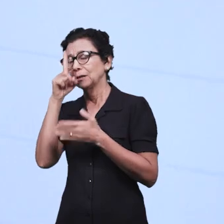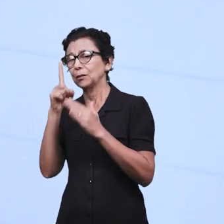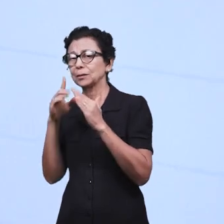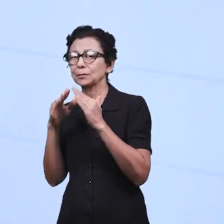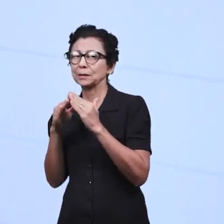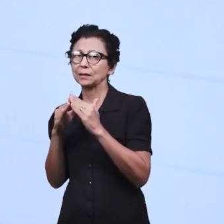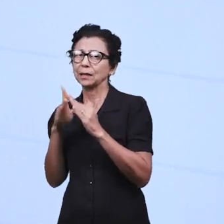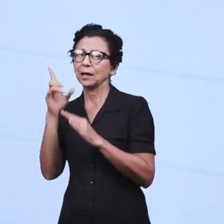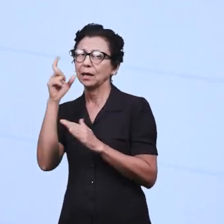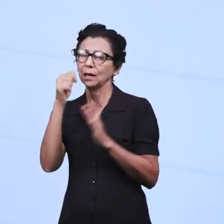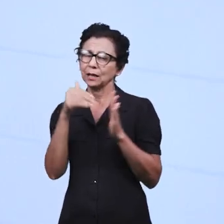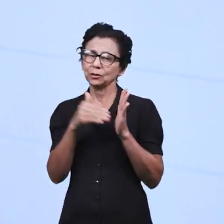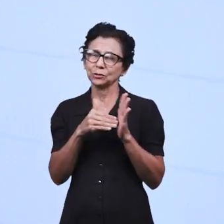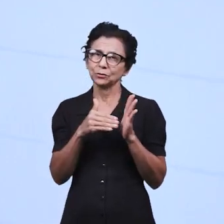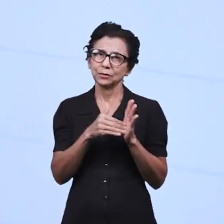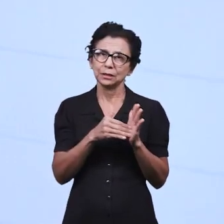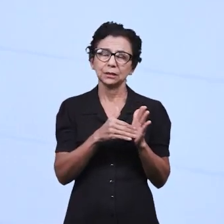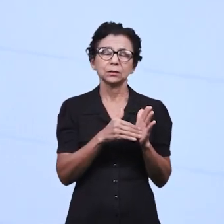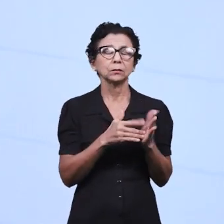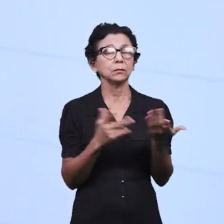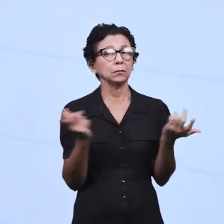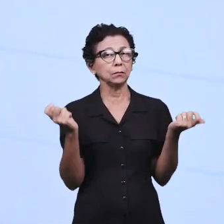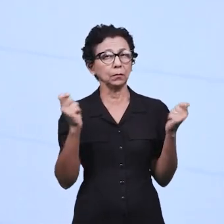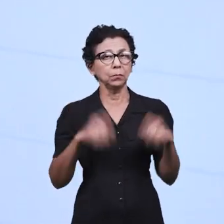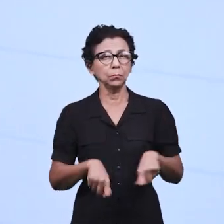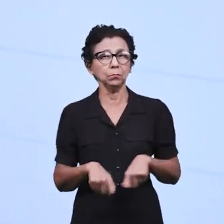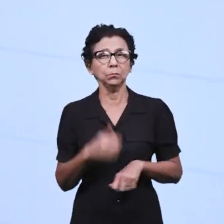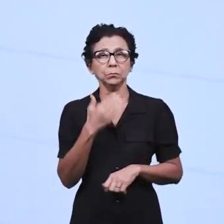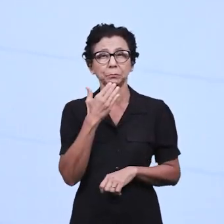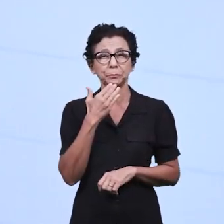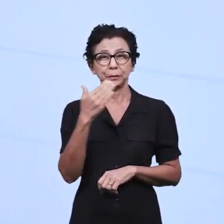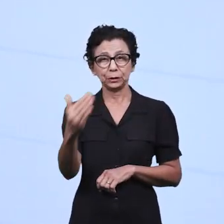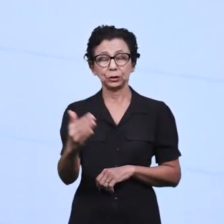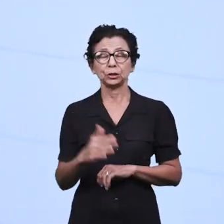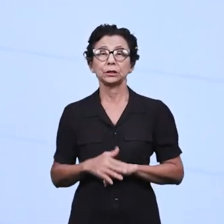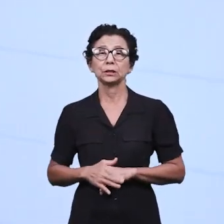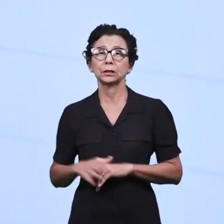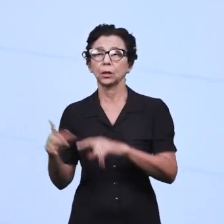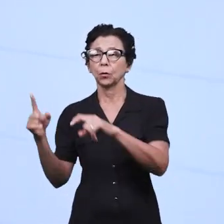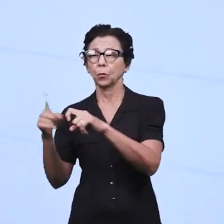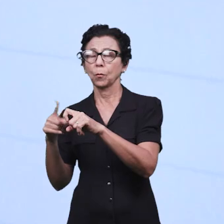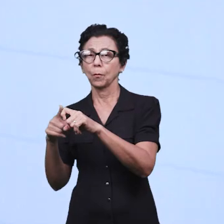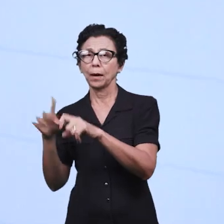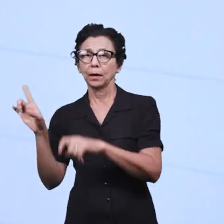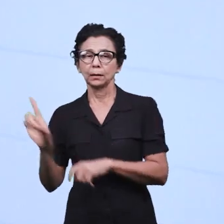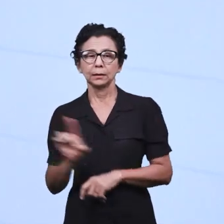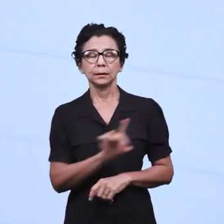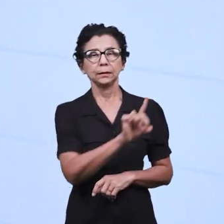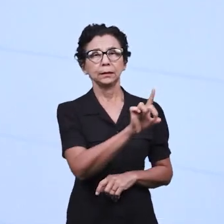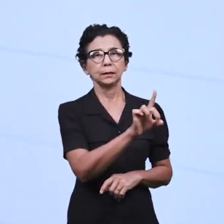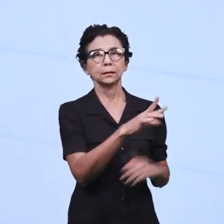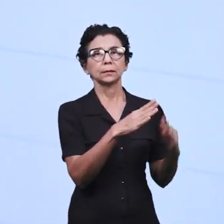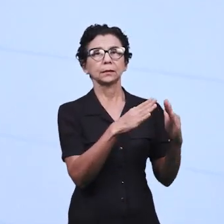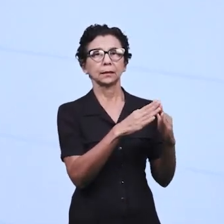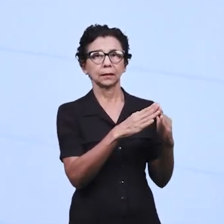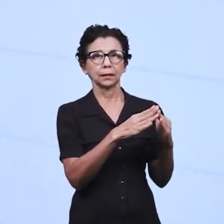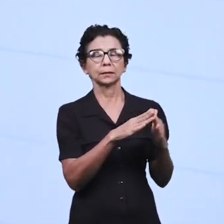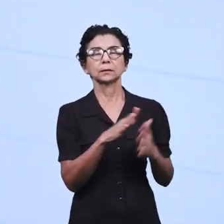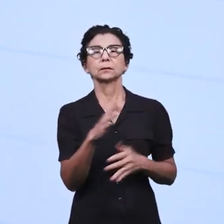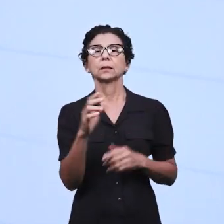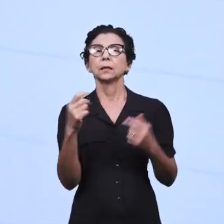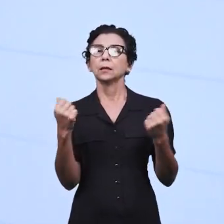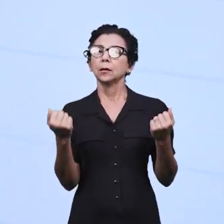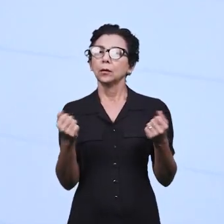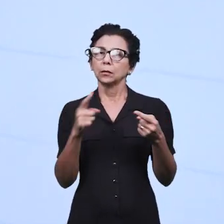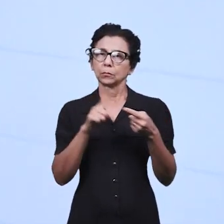um caso que acontece muito. É possível sim, seja por meio daqueles que têm plano de saúde, como aqueles que dependem do SUS, é